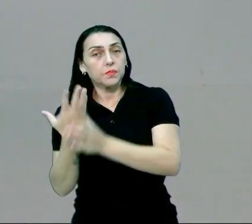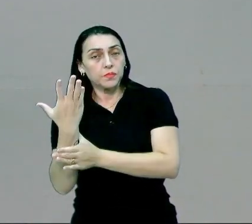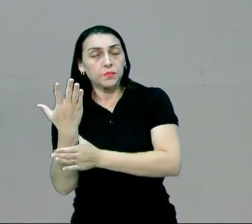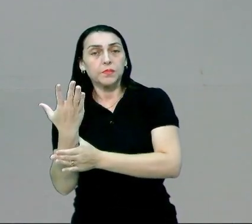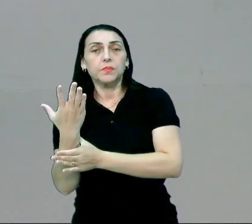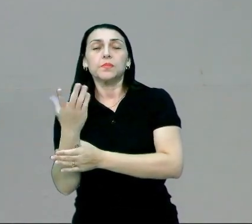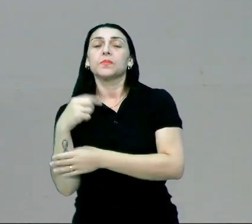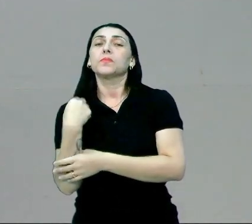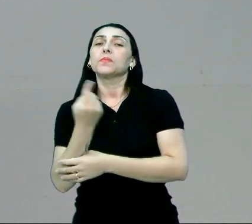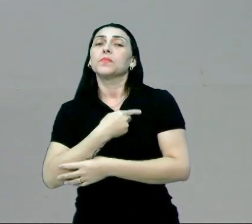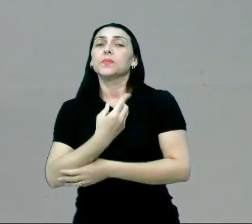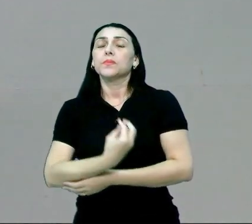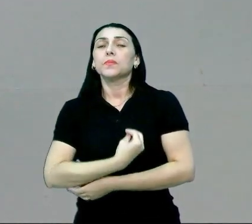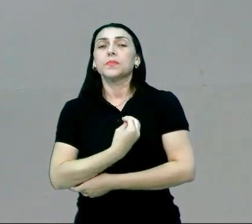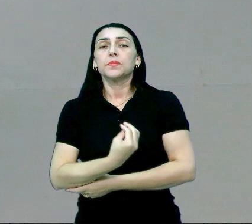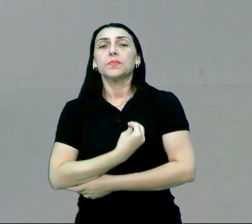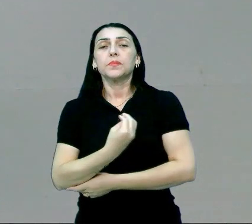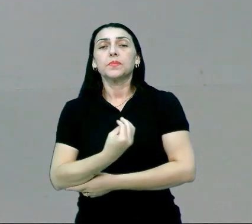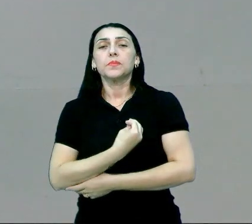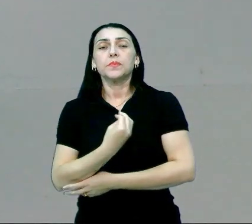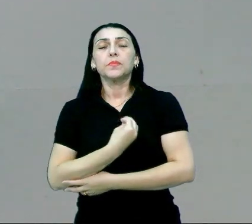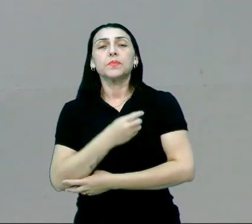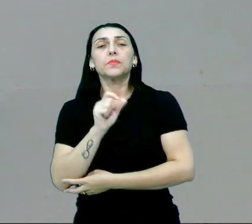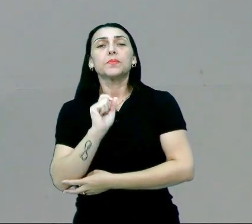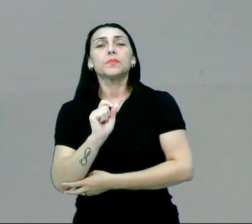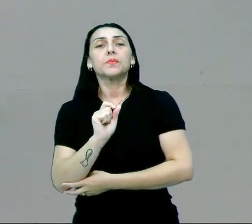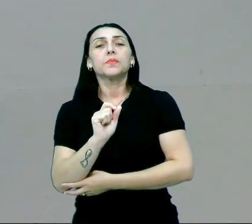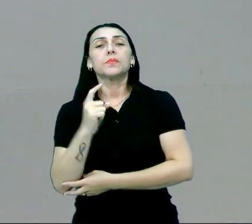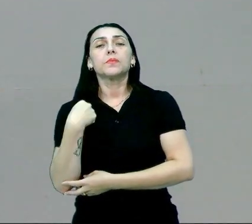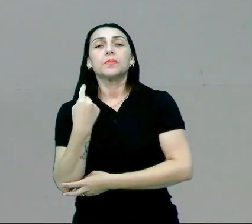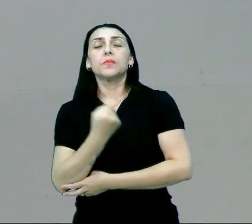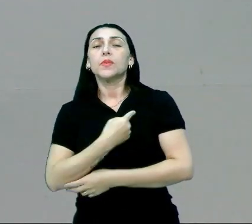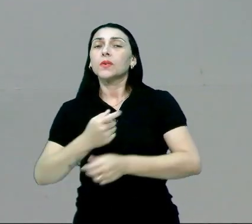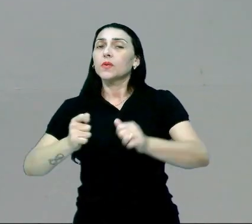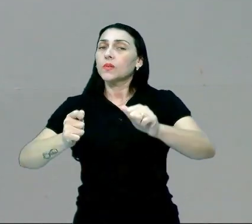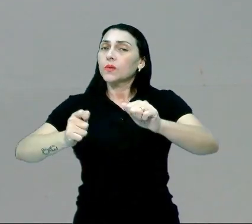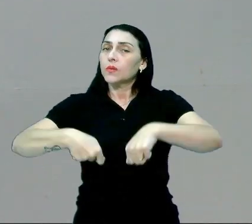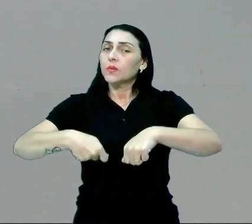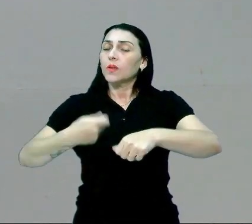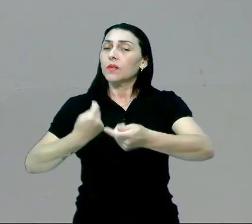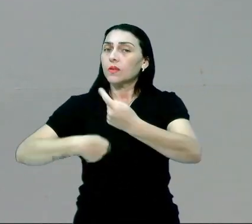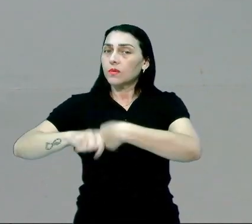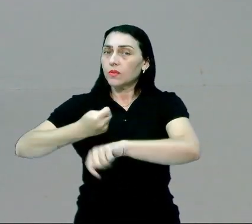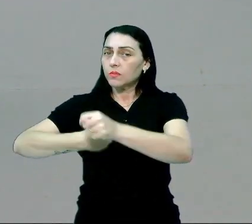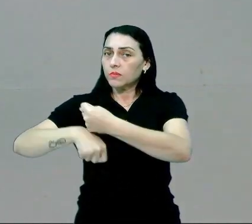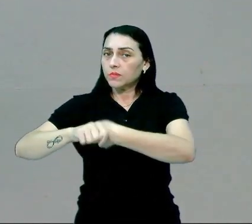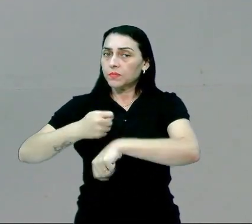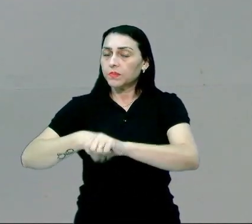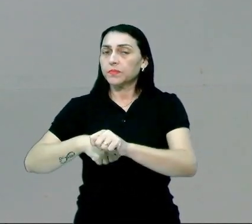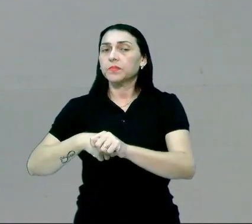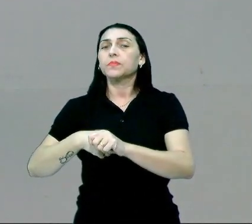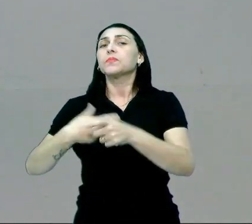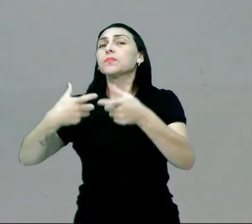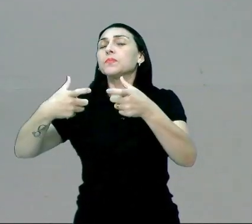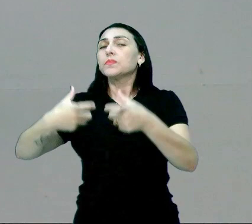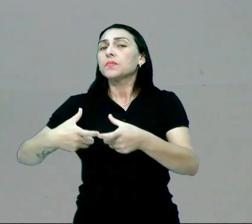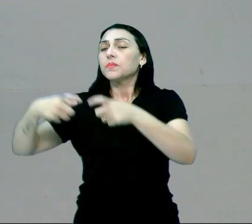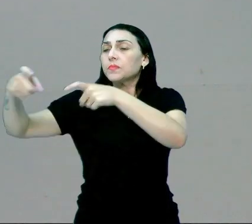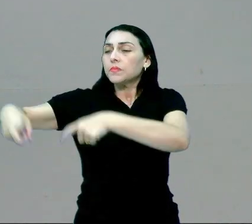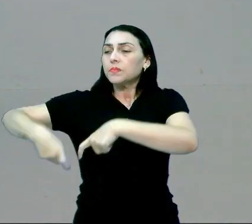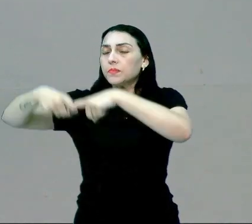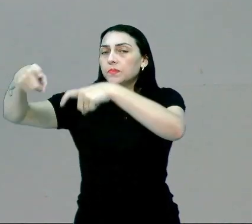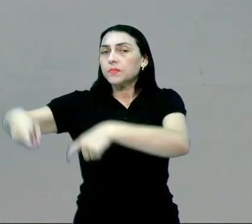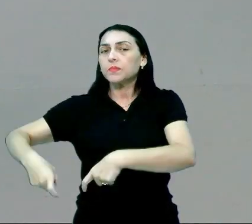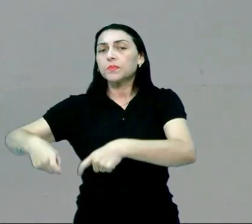capitalista, a nossa vida ela é determinada pelas nossas condições econômicas. No campo, no